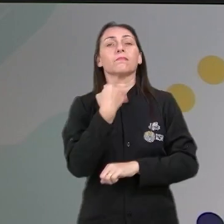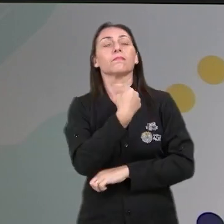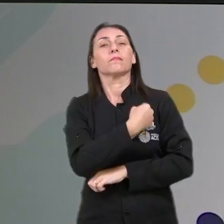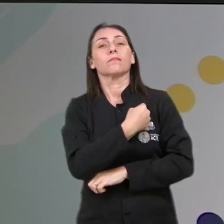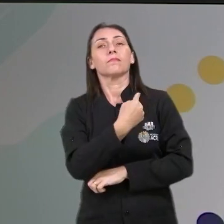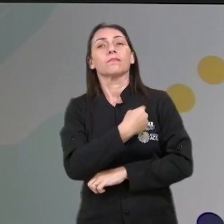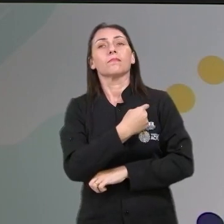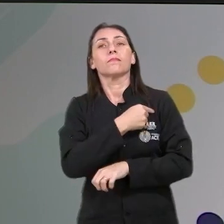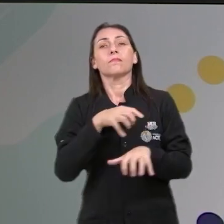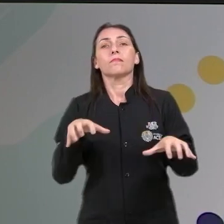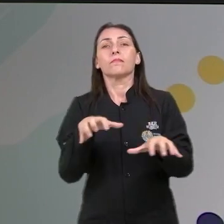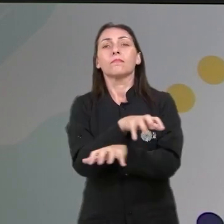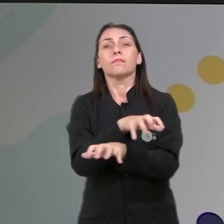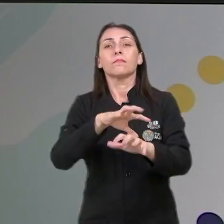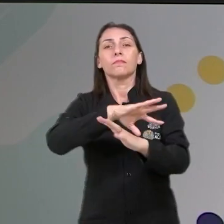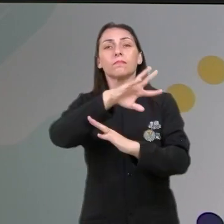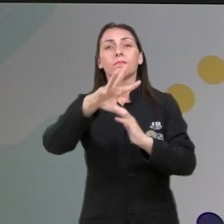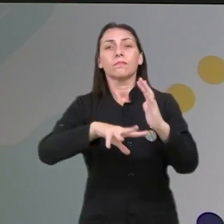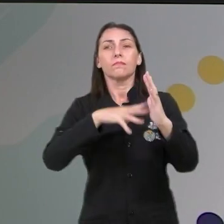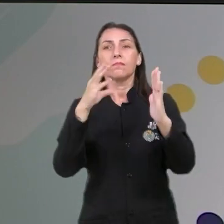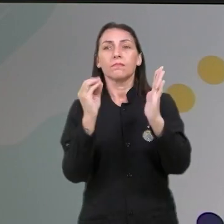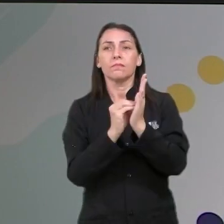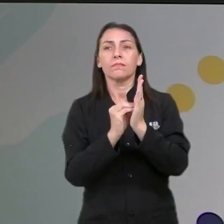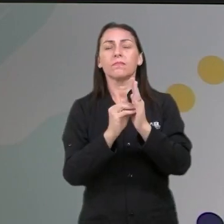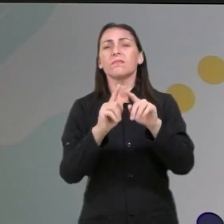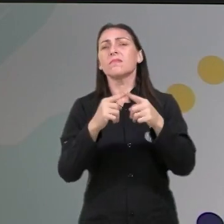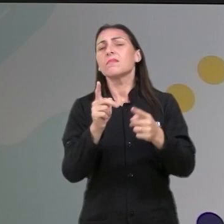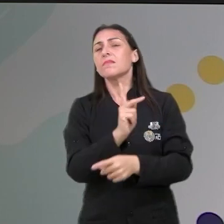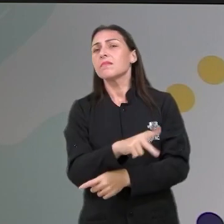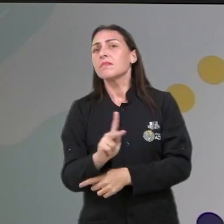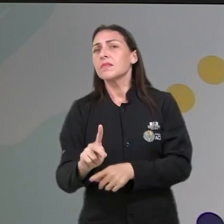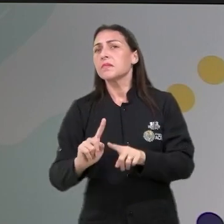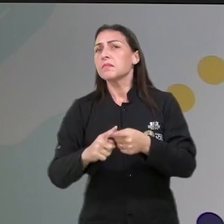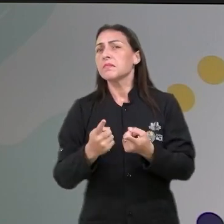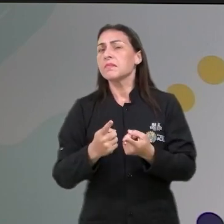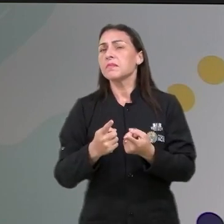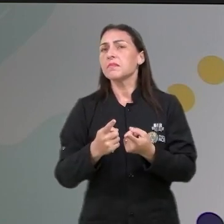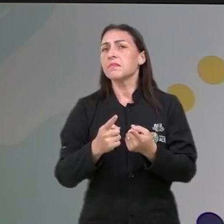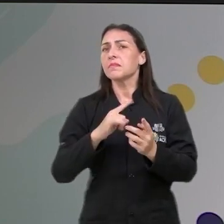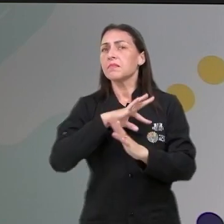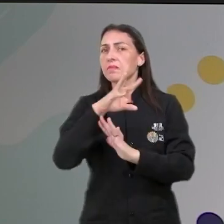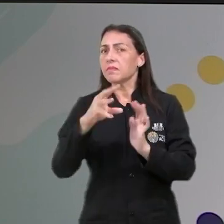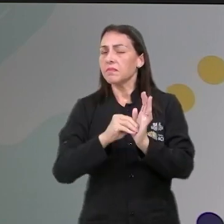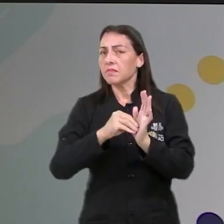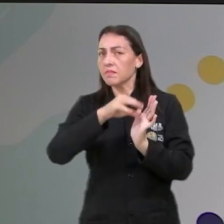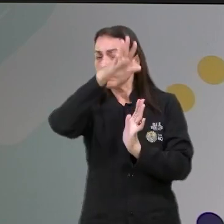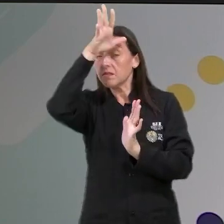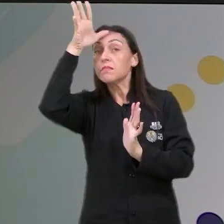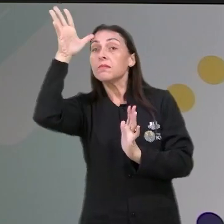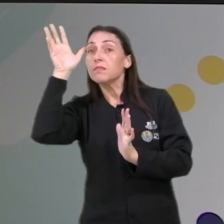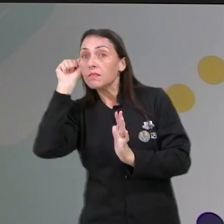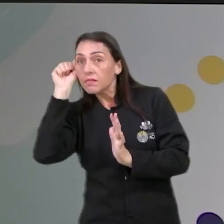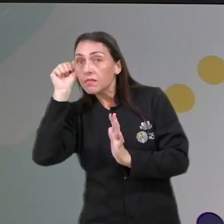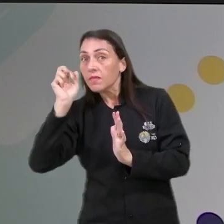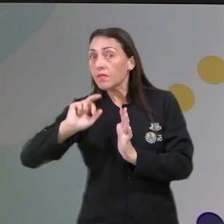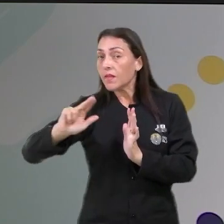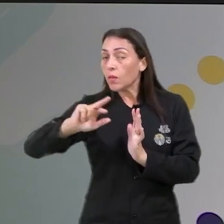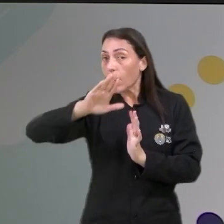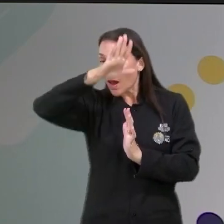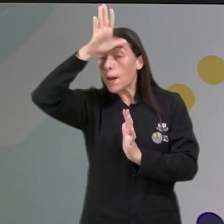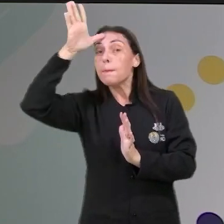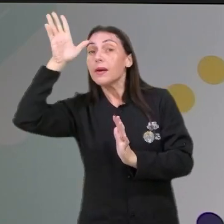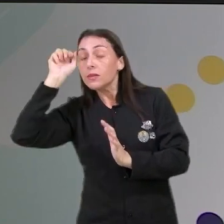aí no bioma amazônico, tá? Ah, professora, mas Amazonas, amazônico, não vai se confundir. Amazonas é o